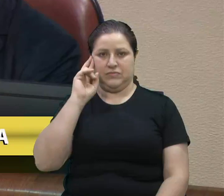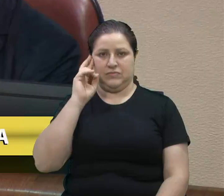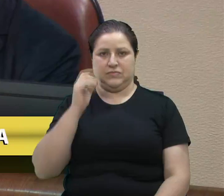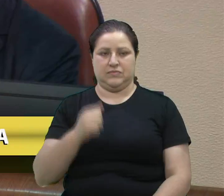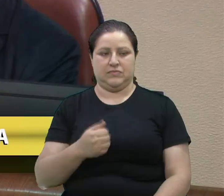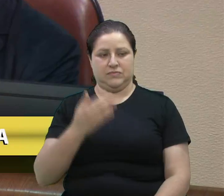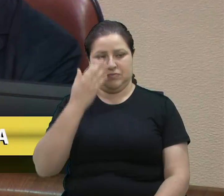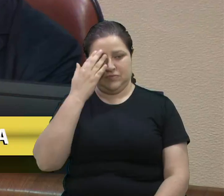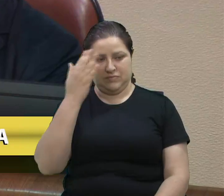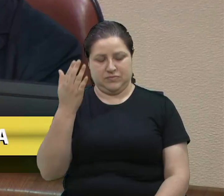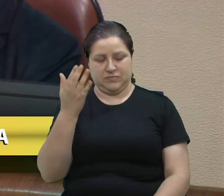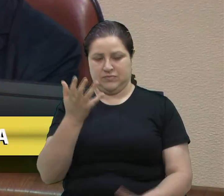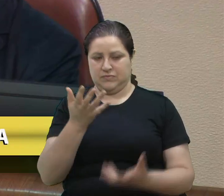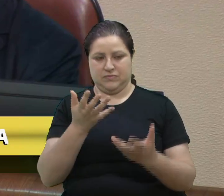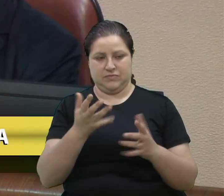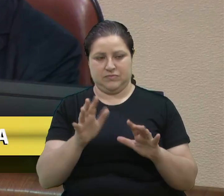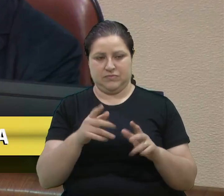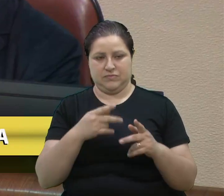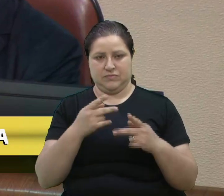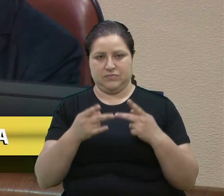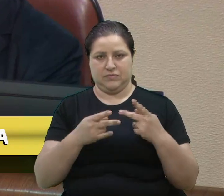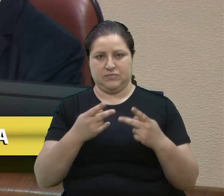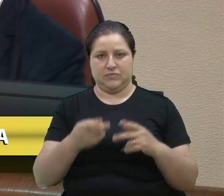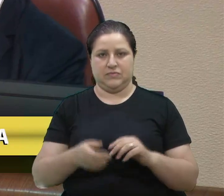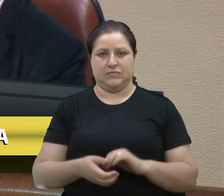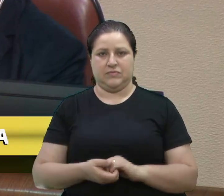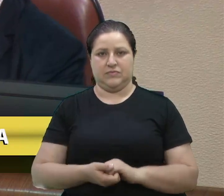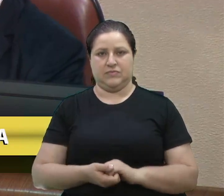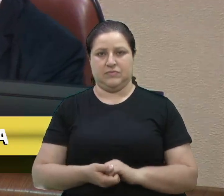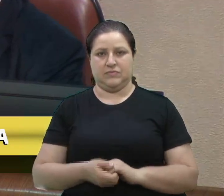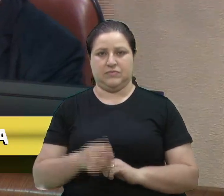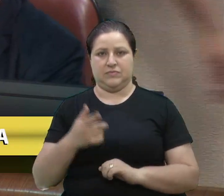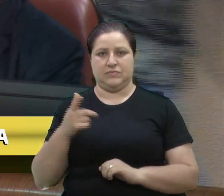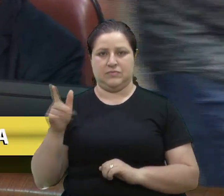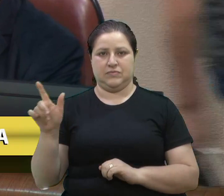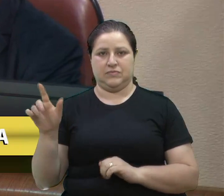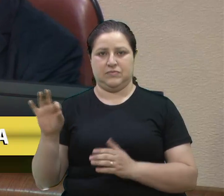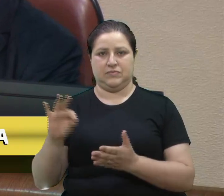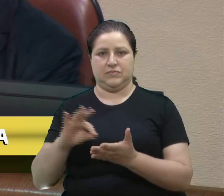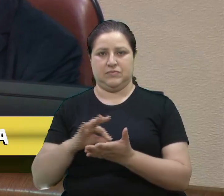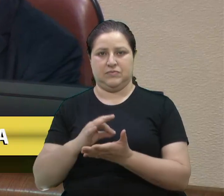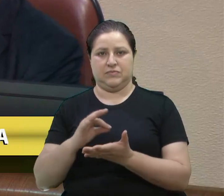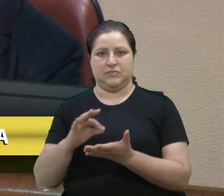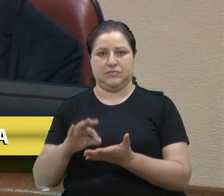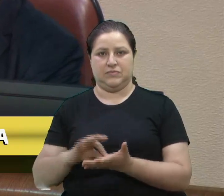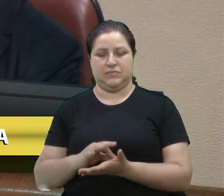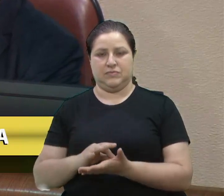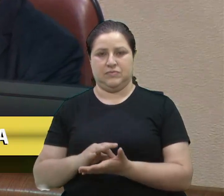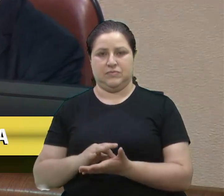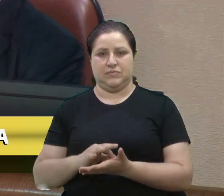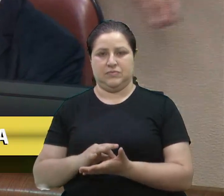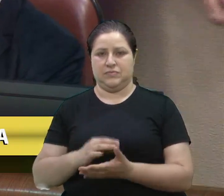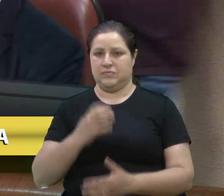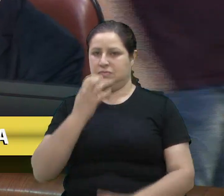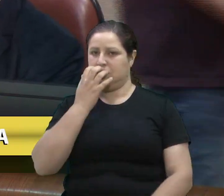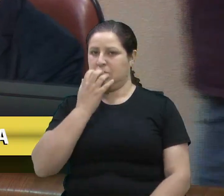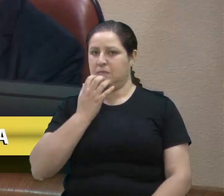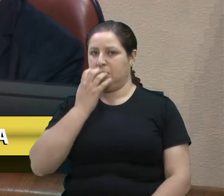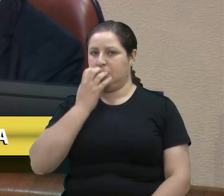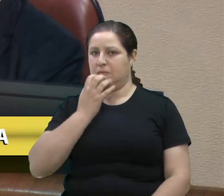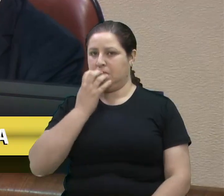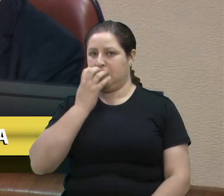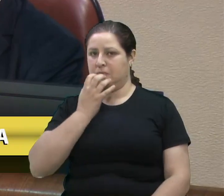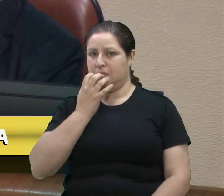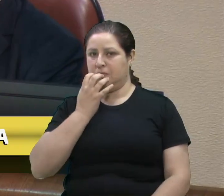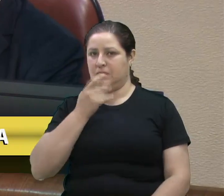Agradeço e abro mão, presidente. Abrir mão do espaço. Próximo inscrito no grande expediente, vereador Camilles.